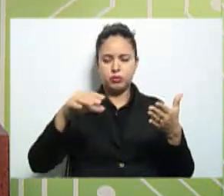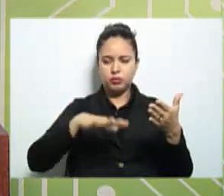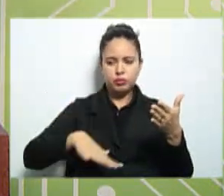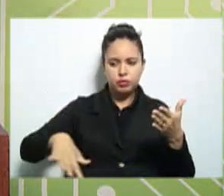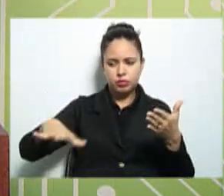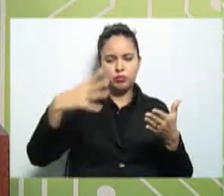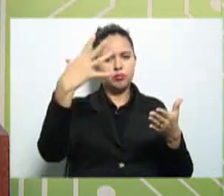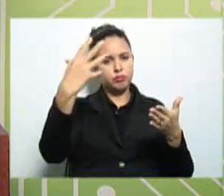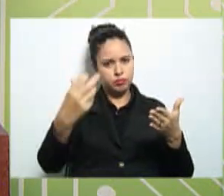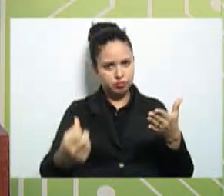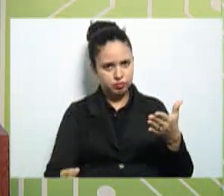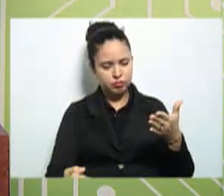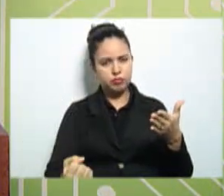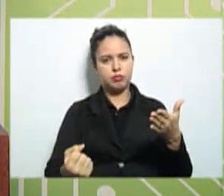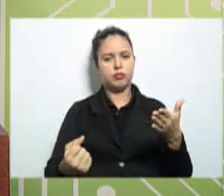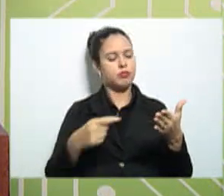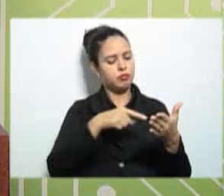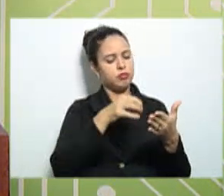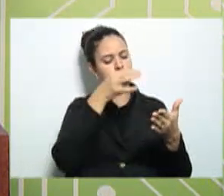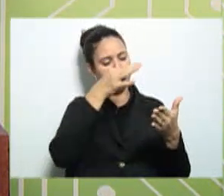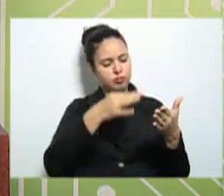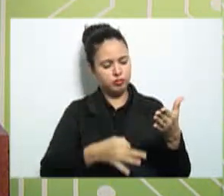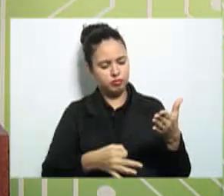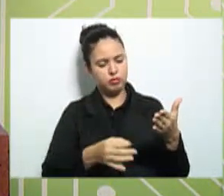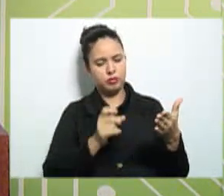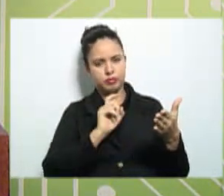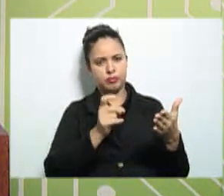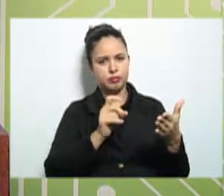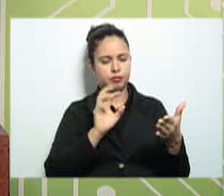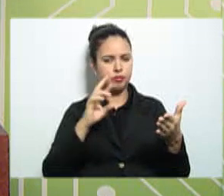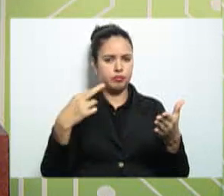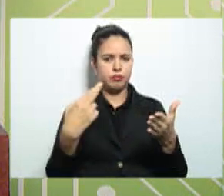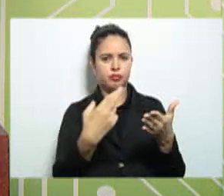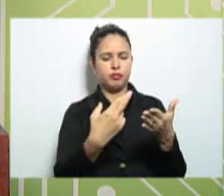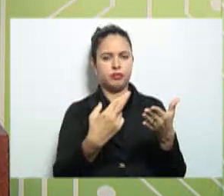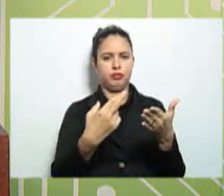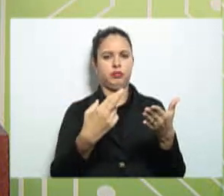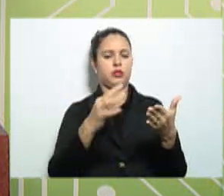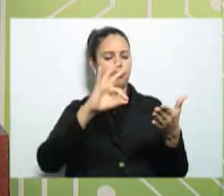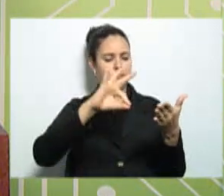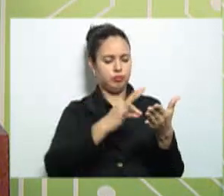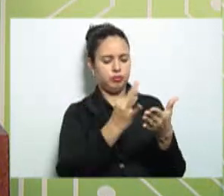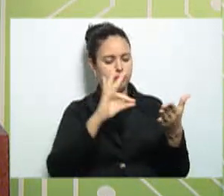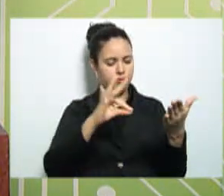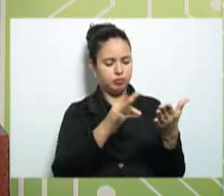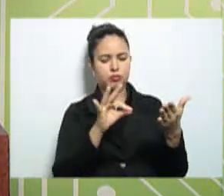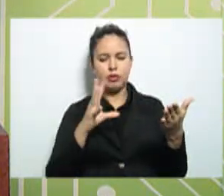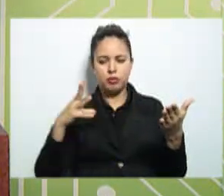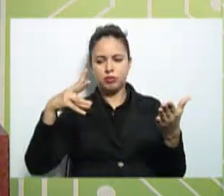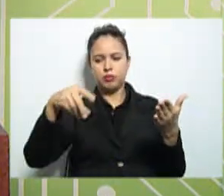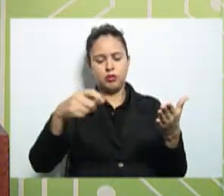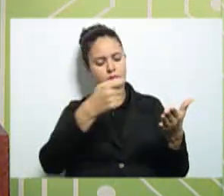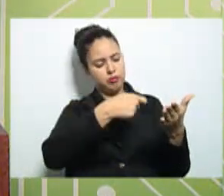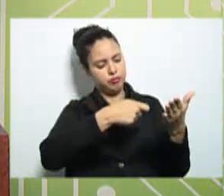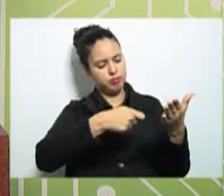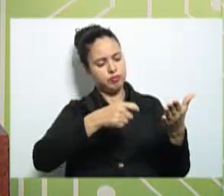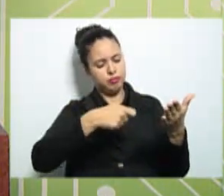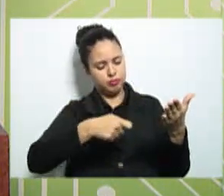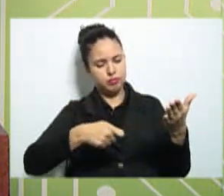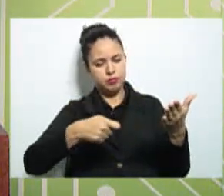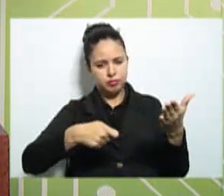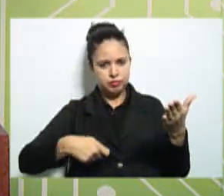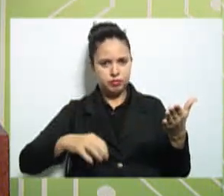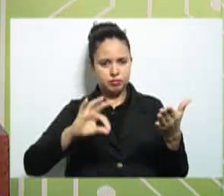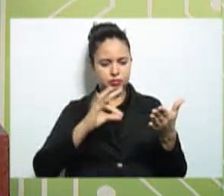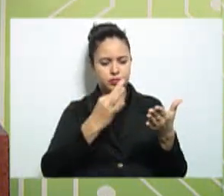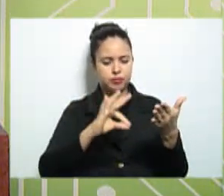que de fato foi aquilo que foi discutido na reunião, segue assinado por todos os presentes. Aí todo mundo que estava na reunião